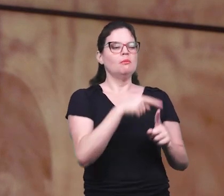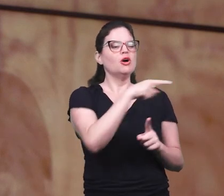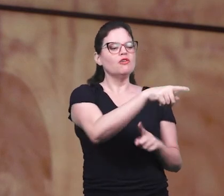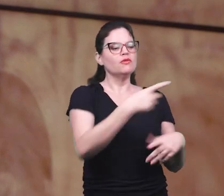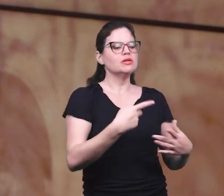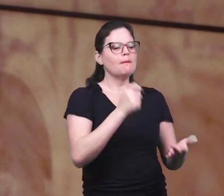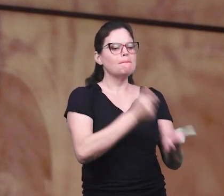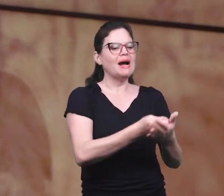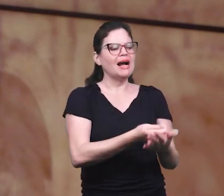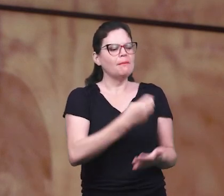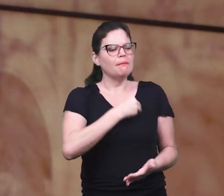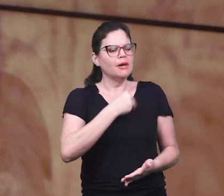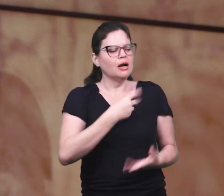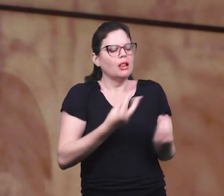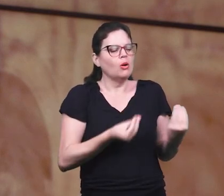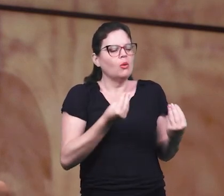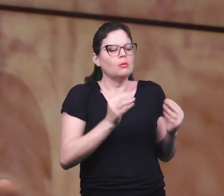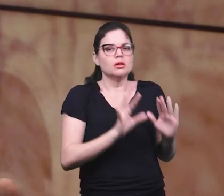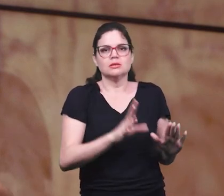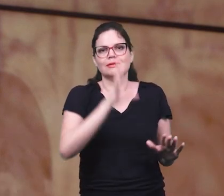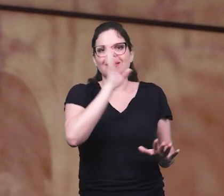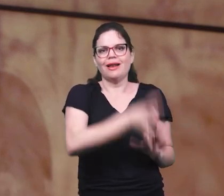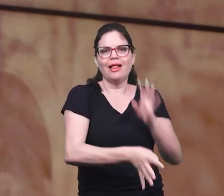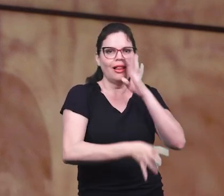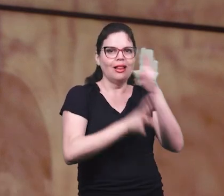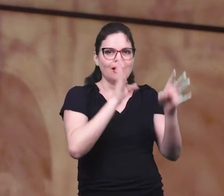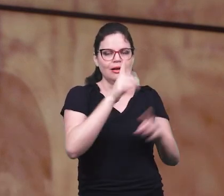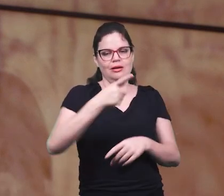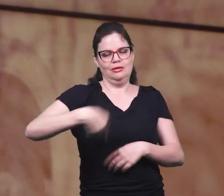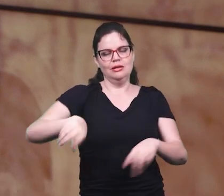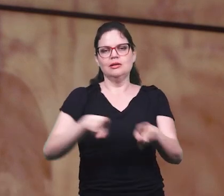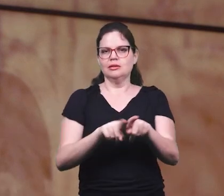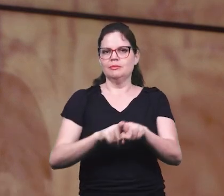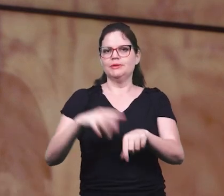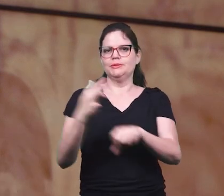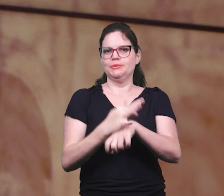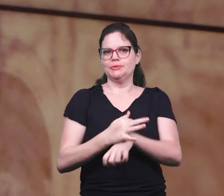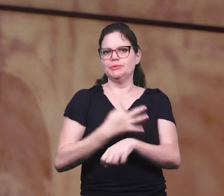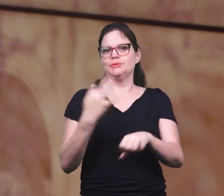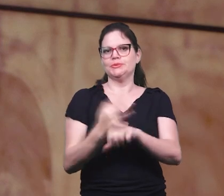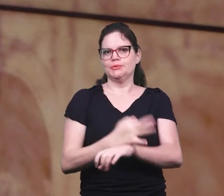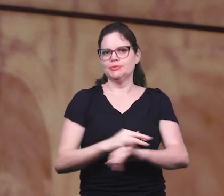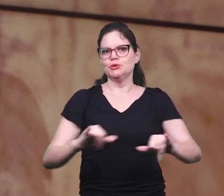já criticava isso, certo? Então ele foi torturado também,